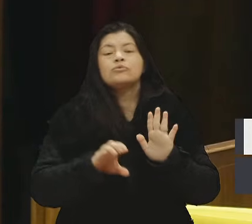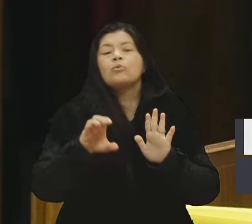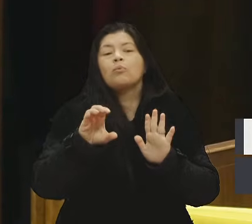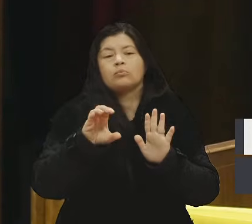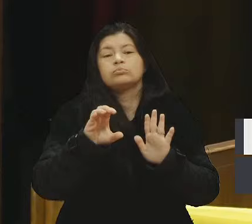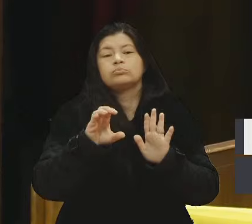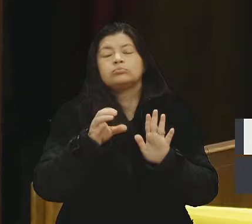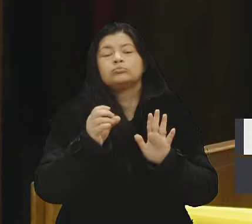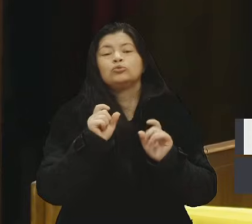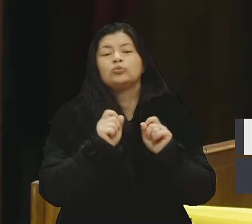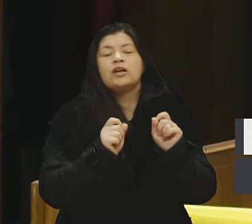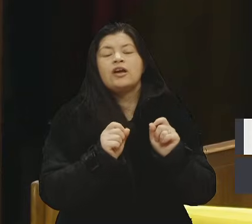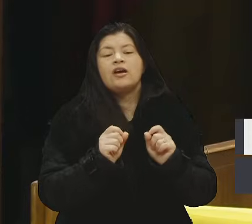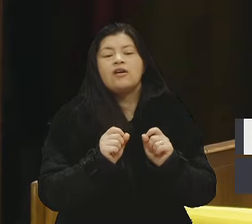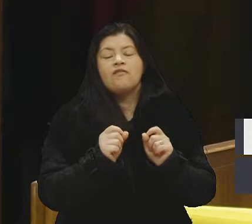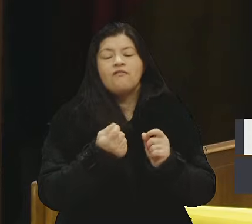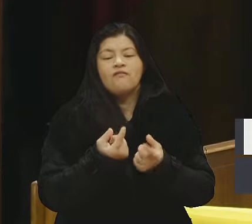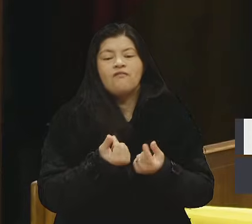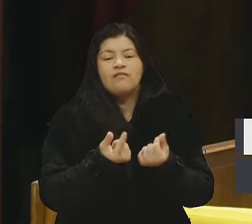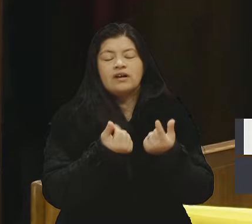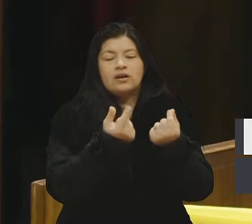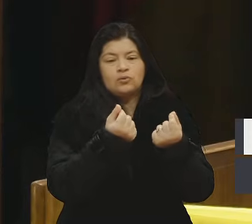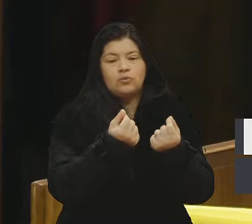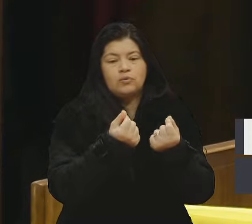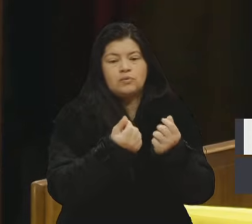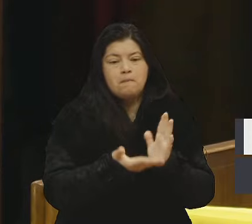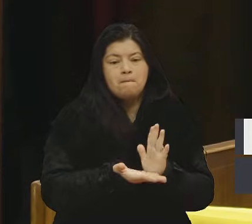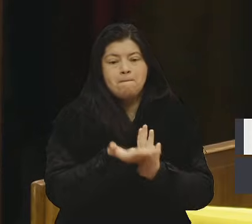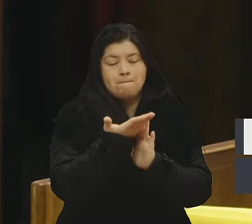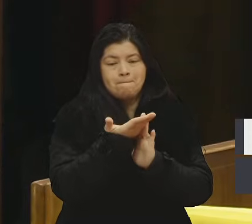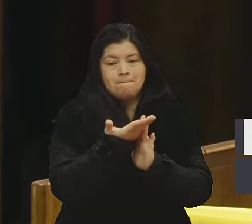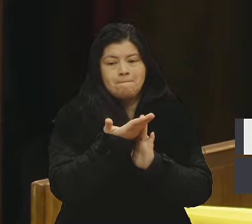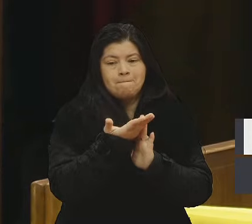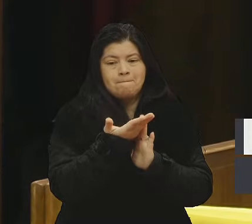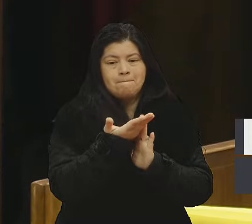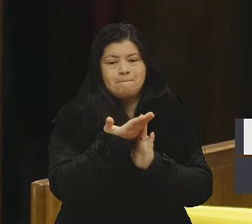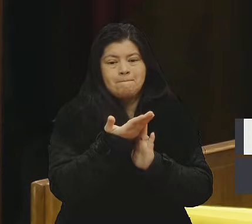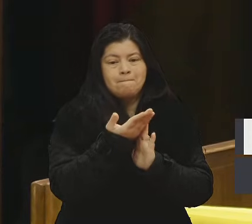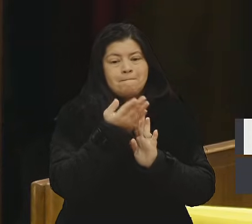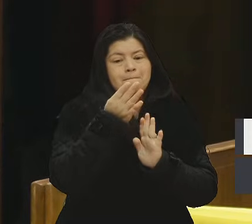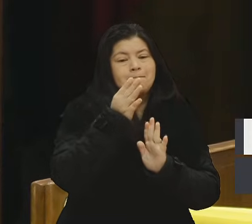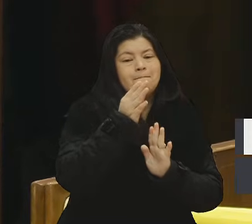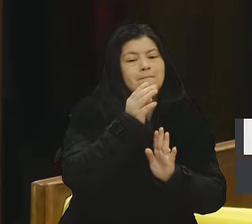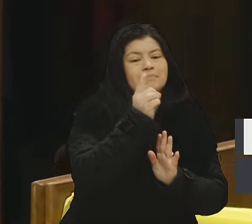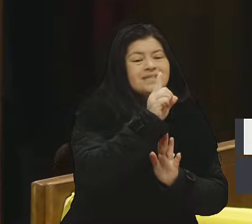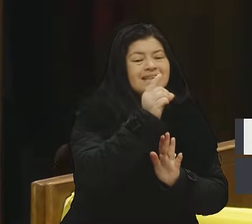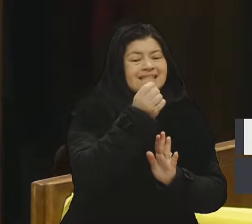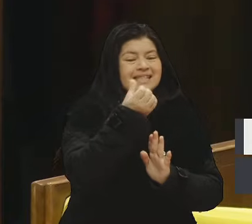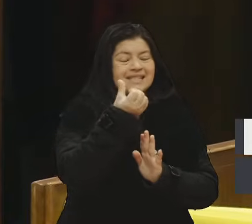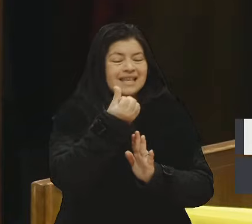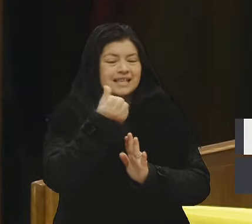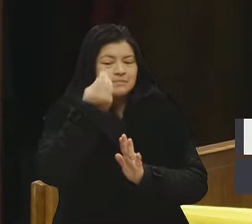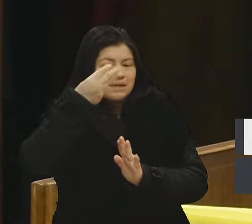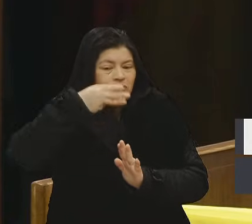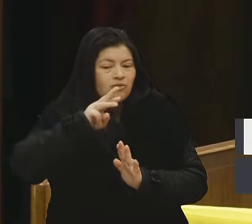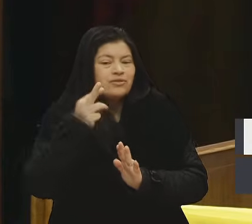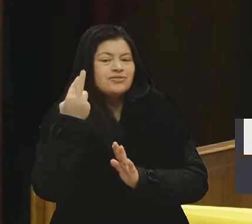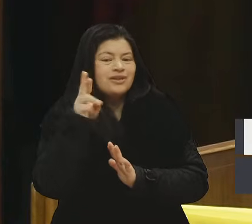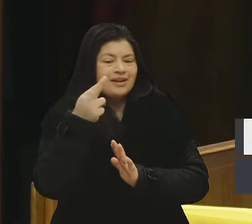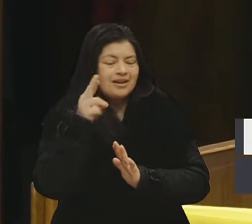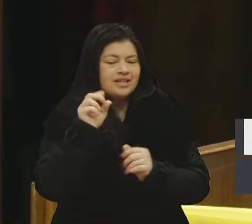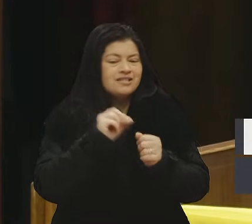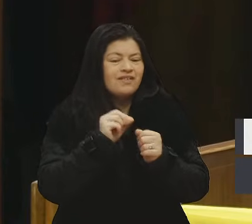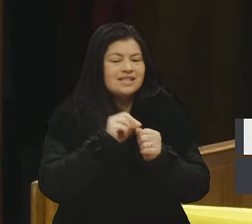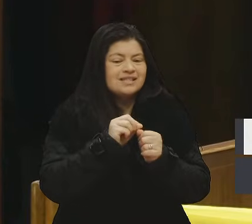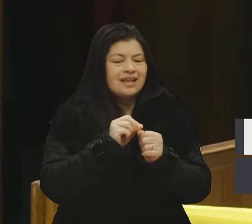que o valor de prestação máxima mensal vai ser de mais de 16 milhões de reais e fazendo o